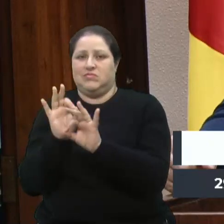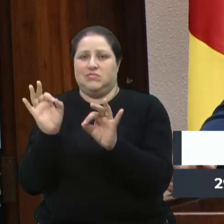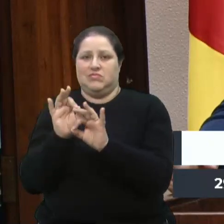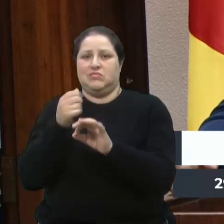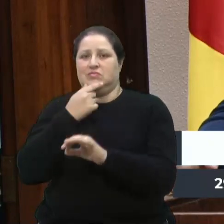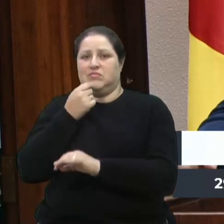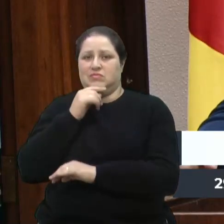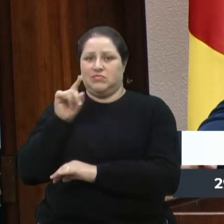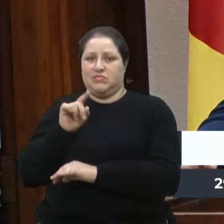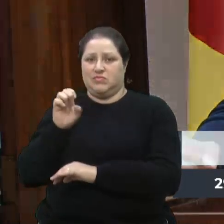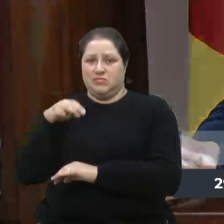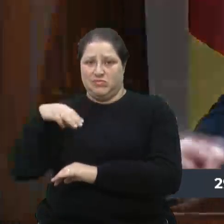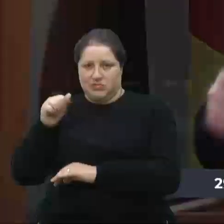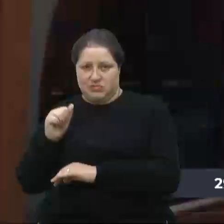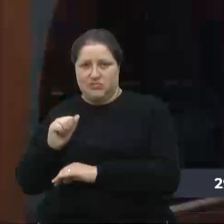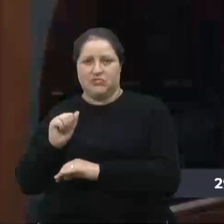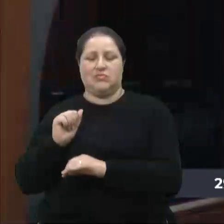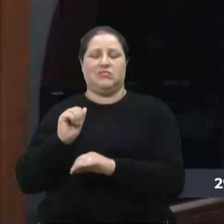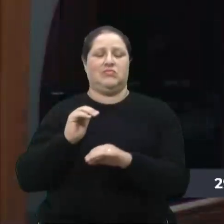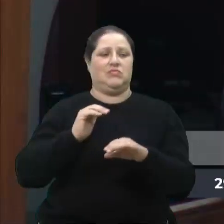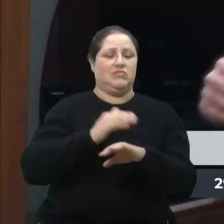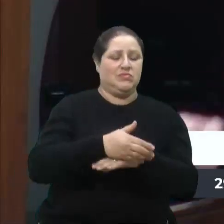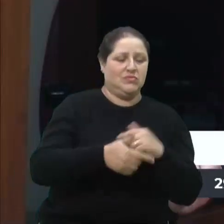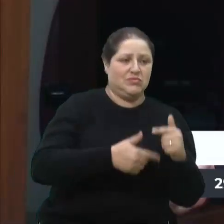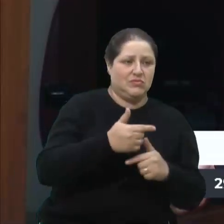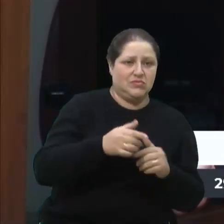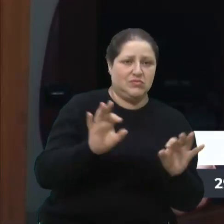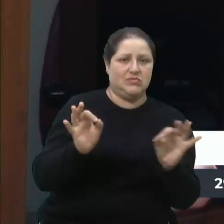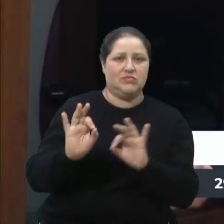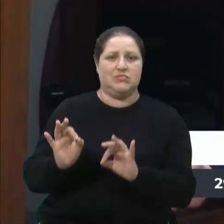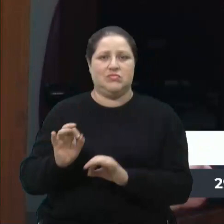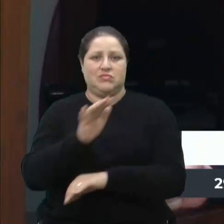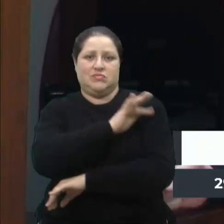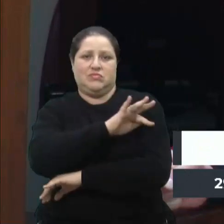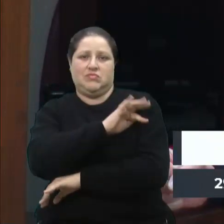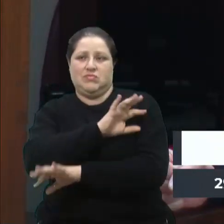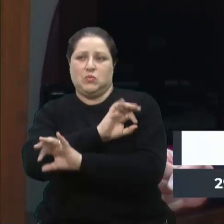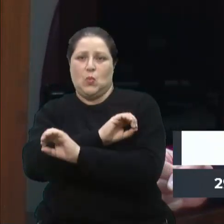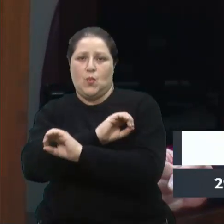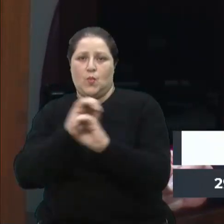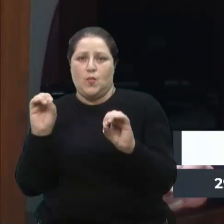para a população. Não existia comprimidos para distribuir.